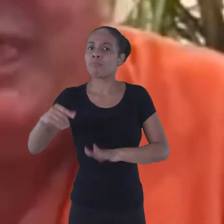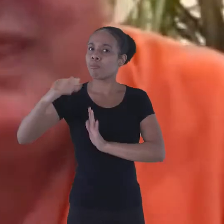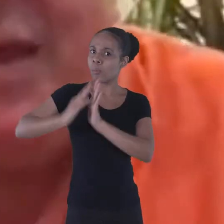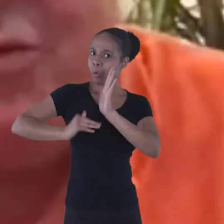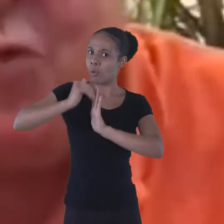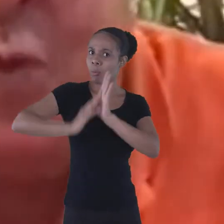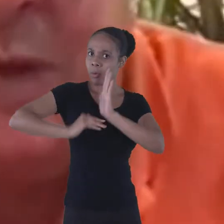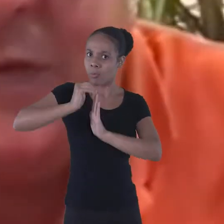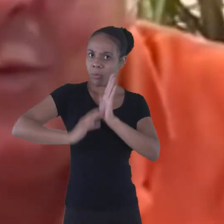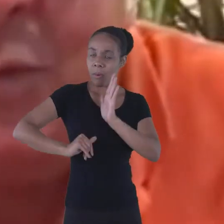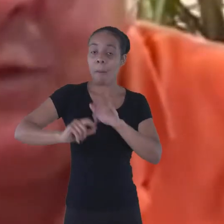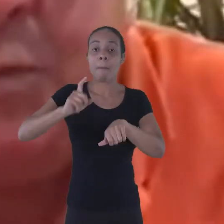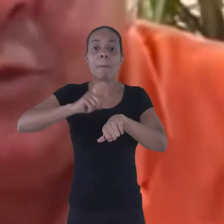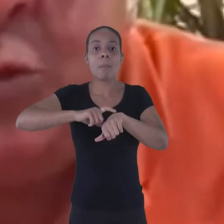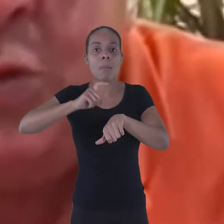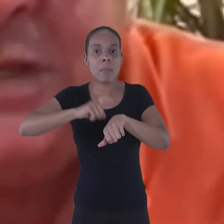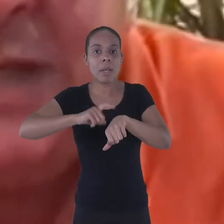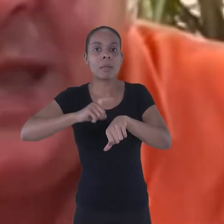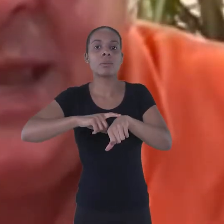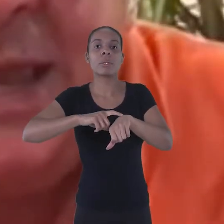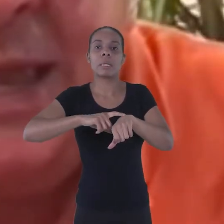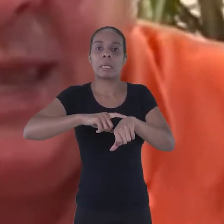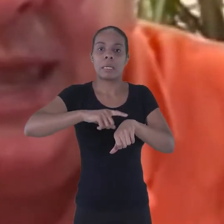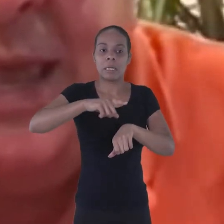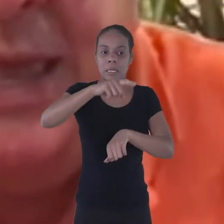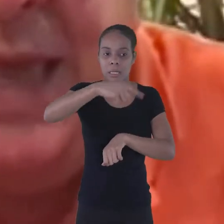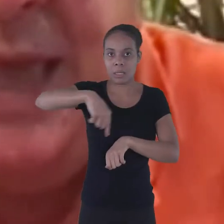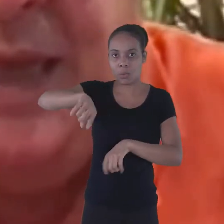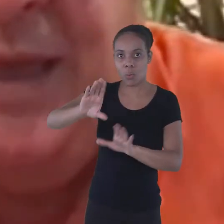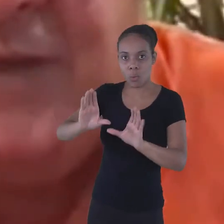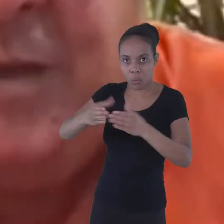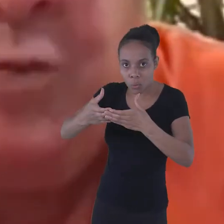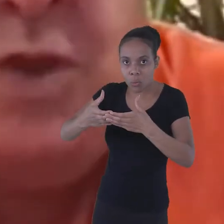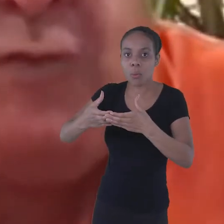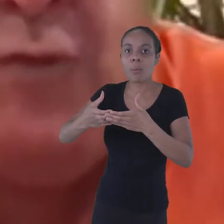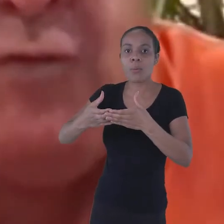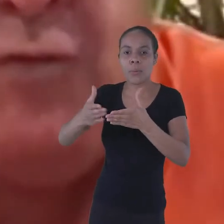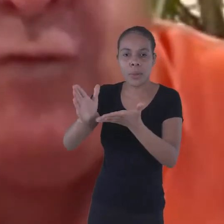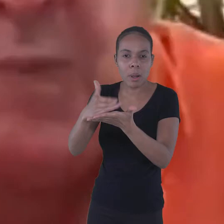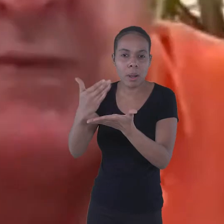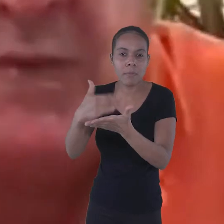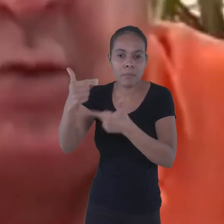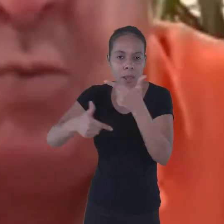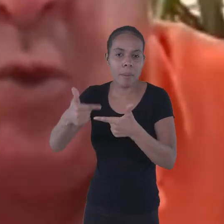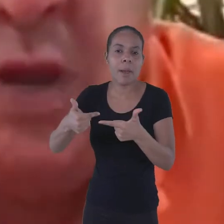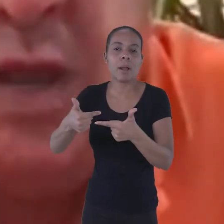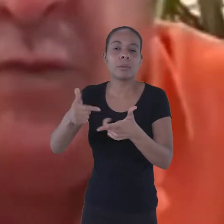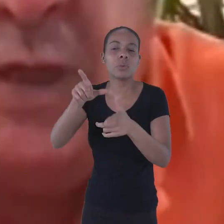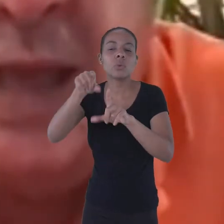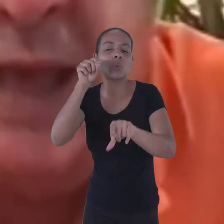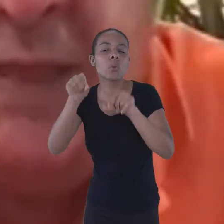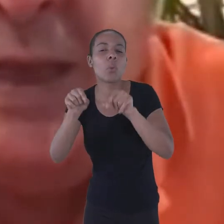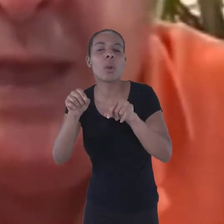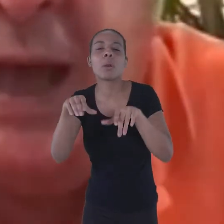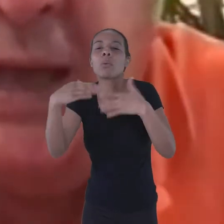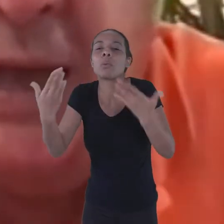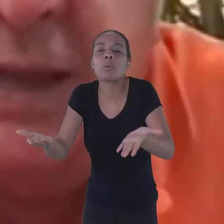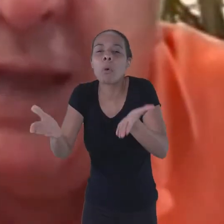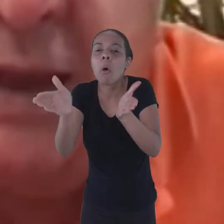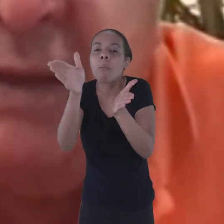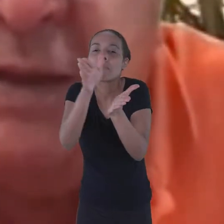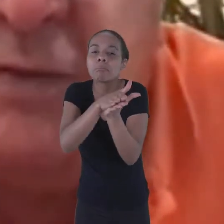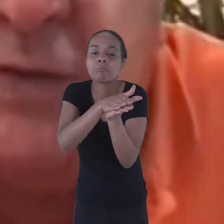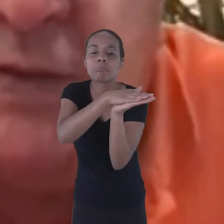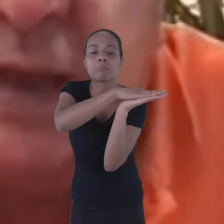um catálogo com as pinturas dele. E isso aí nunca foi feito pensando no meu livro, nem nada.